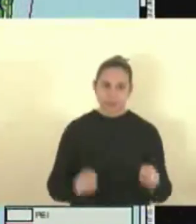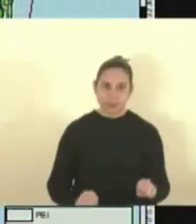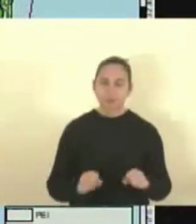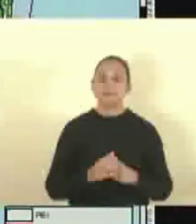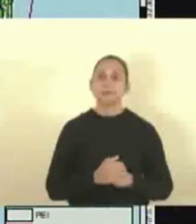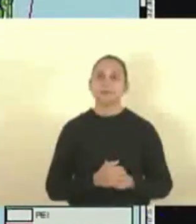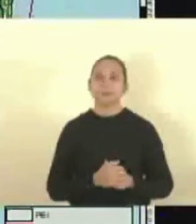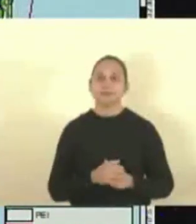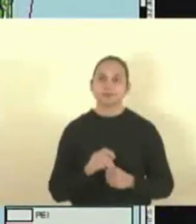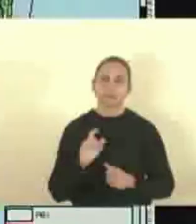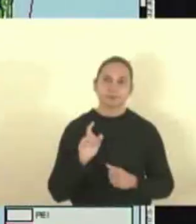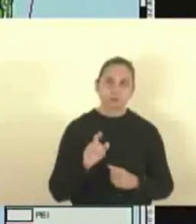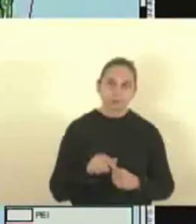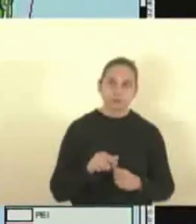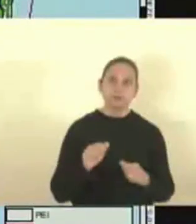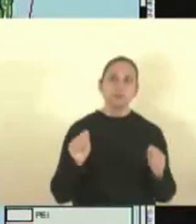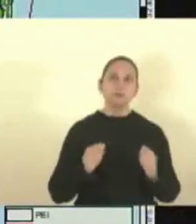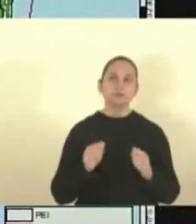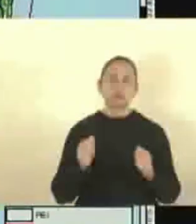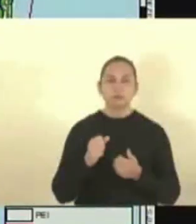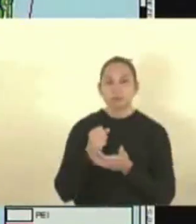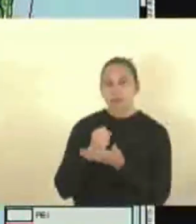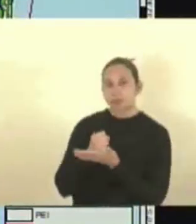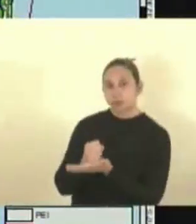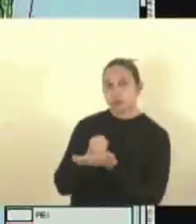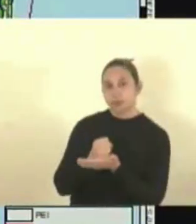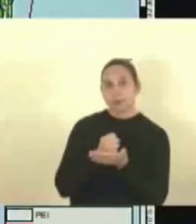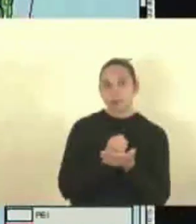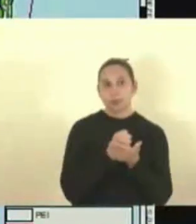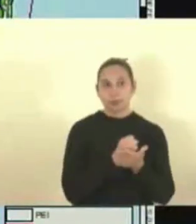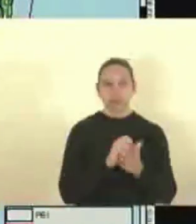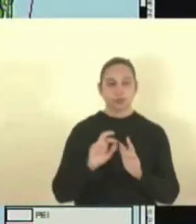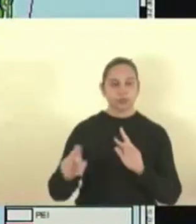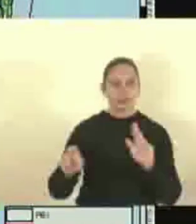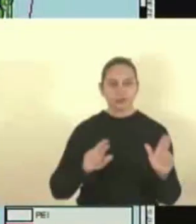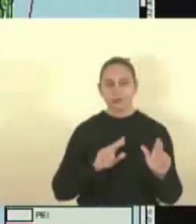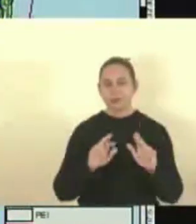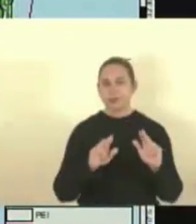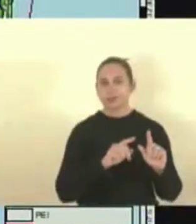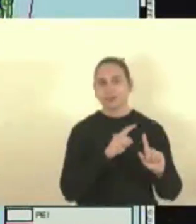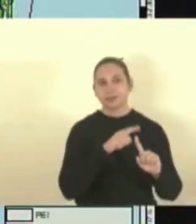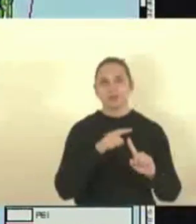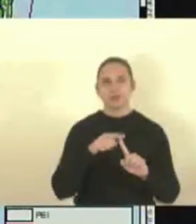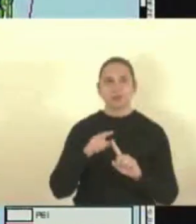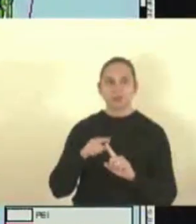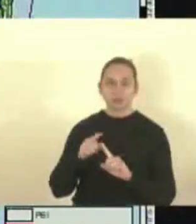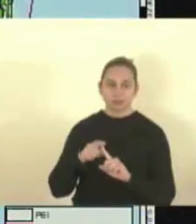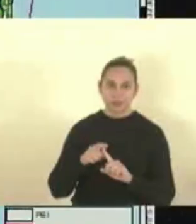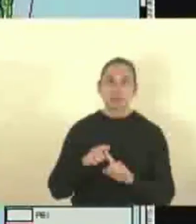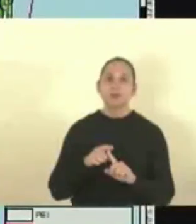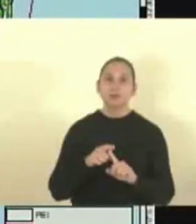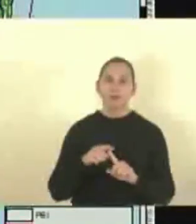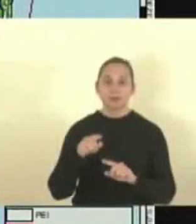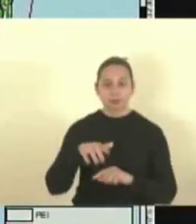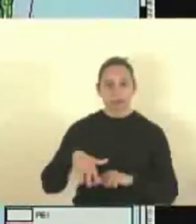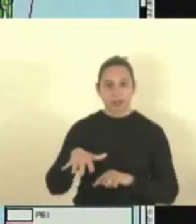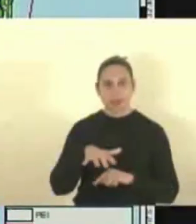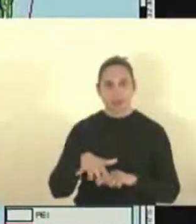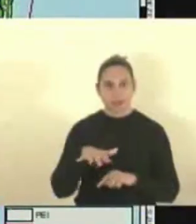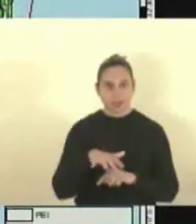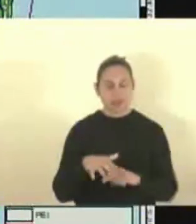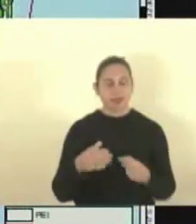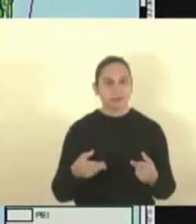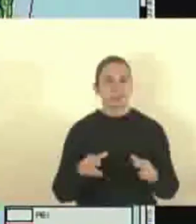condição hidrológica dão o suporte à biodiversidade e aos serviços ecossistêmicos dessa região.